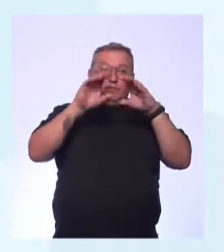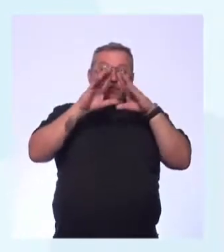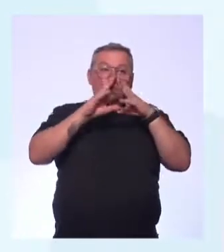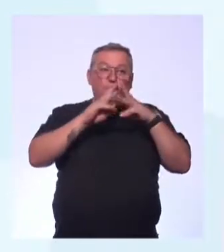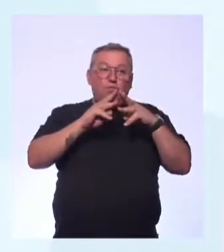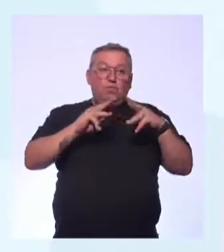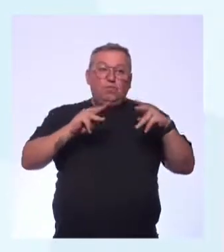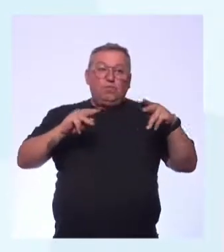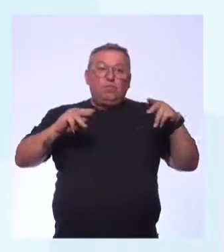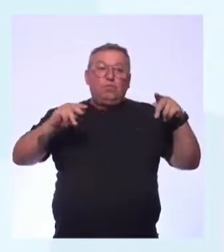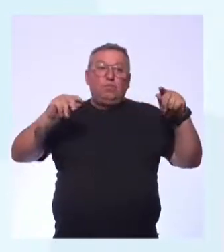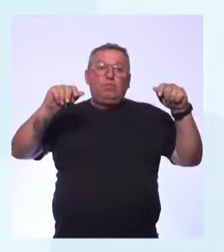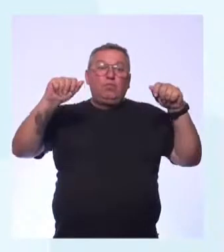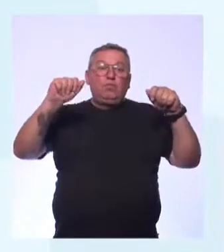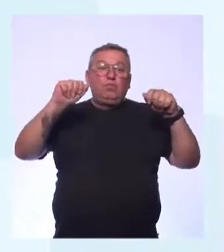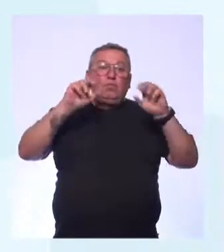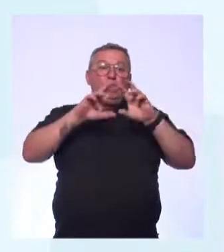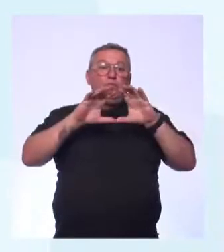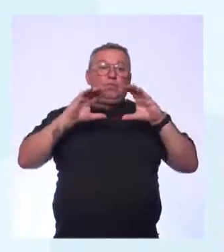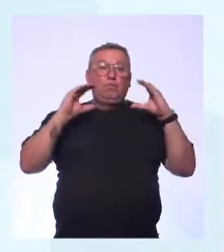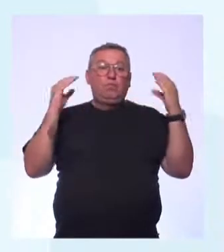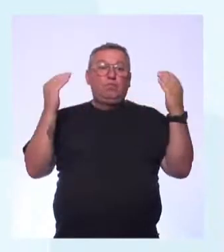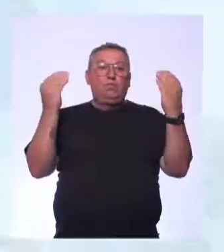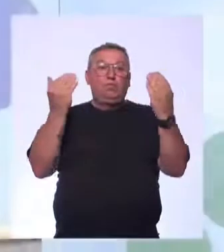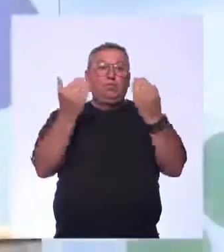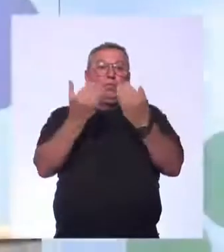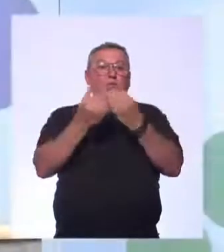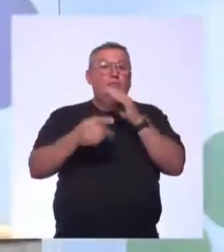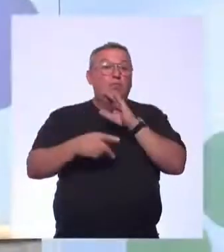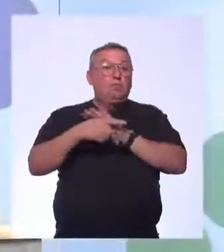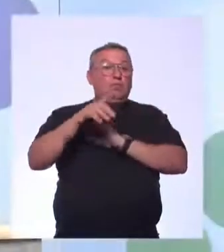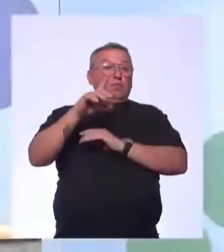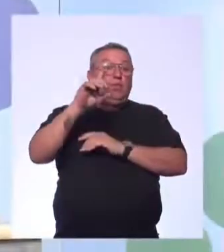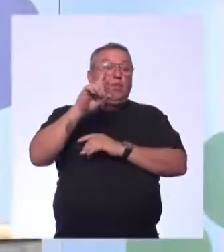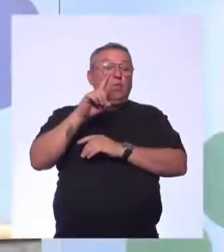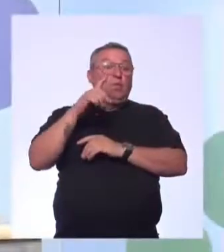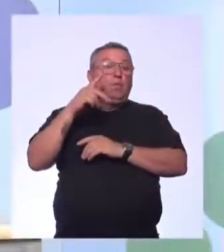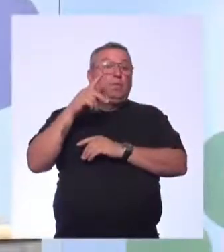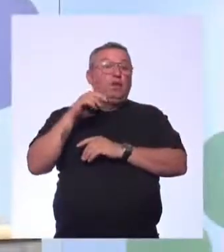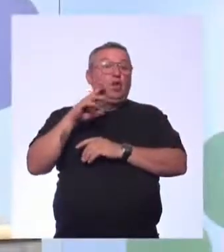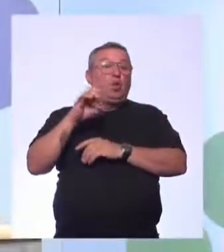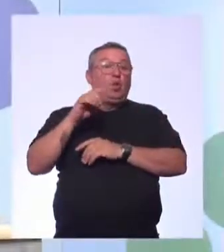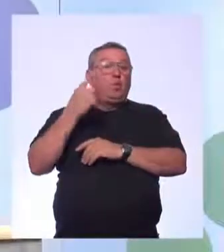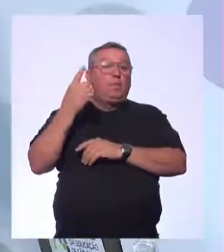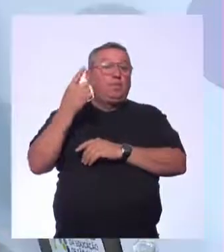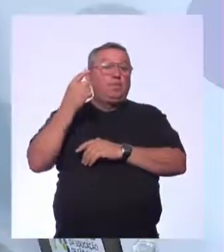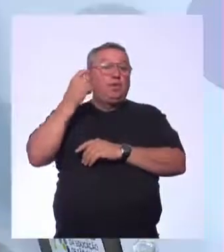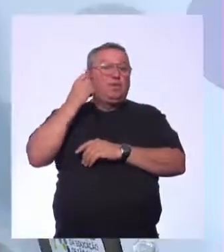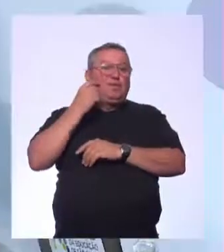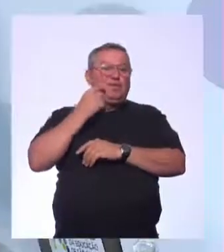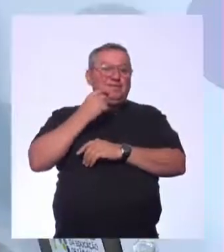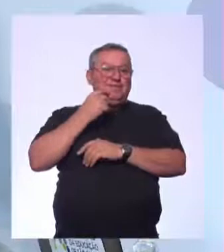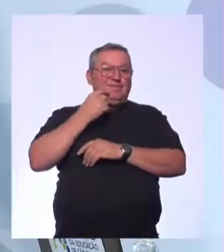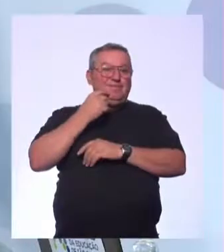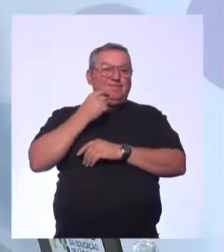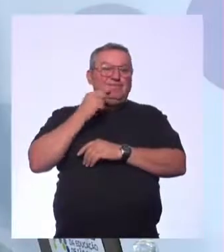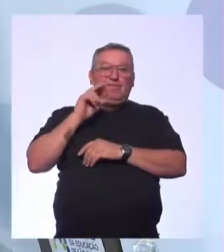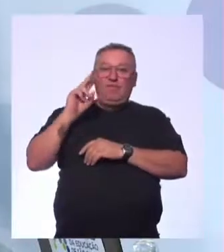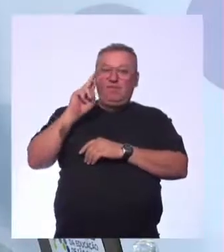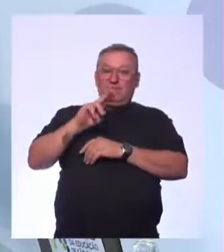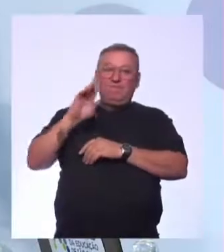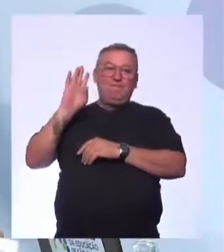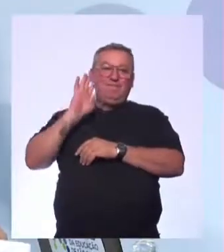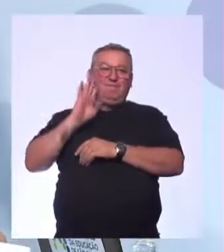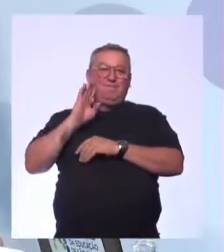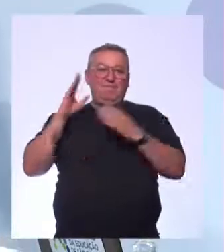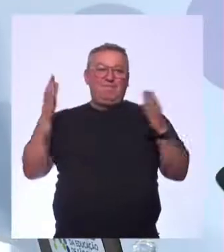a dissolução da Assembleia Constituinte por Dom Pedro I. E olha que legal. Agora,